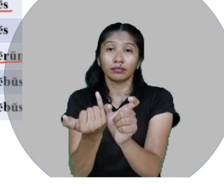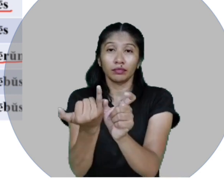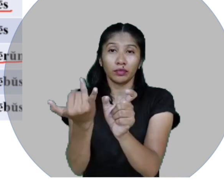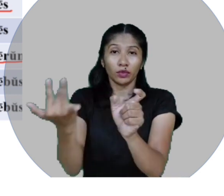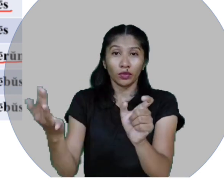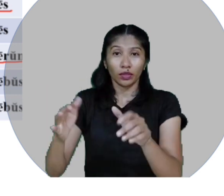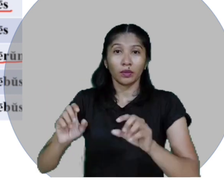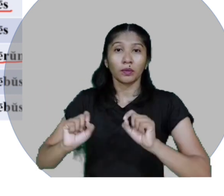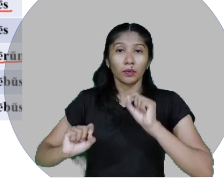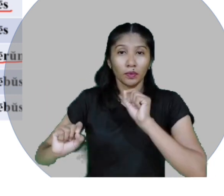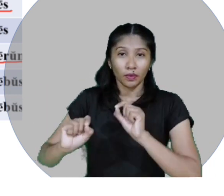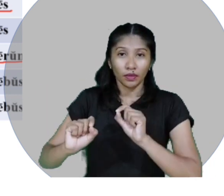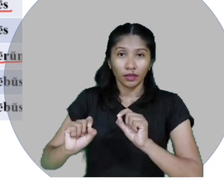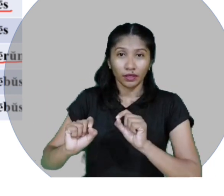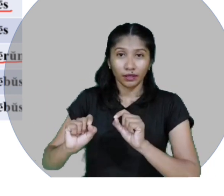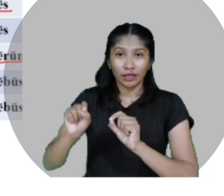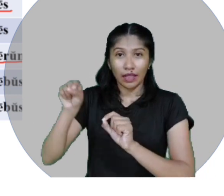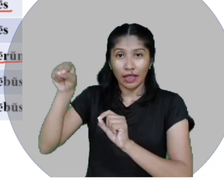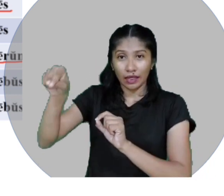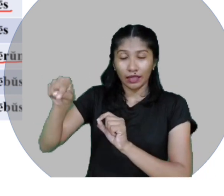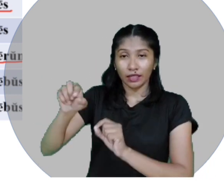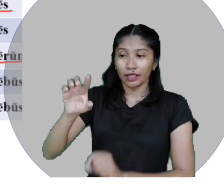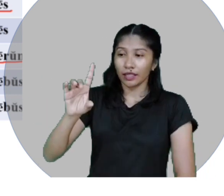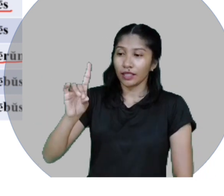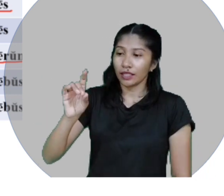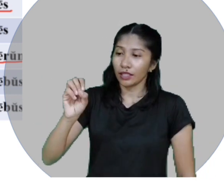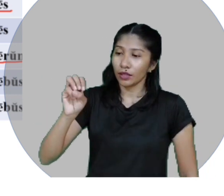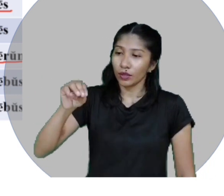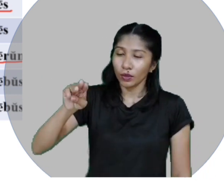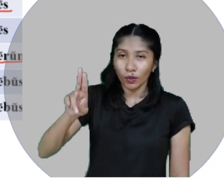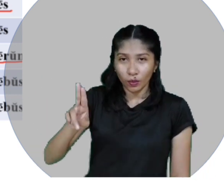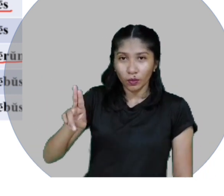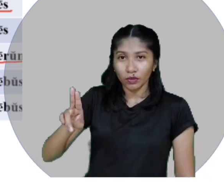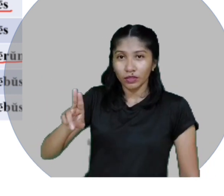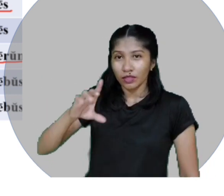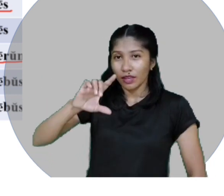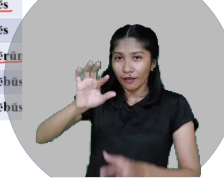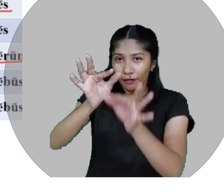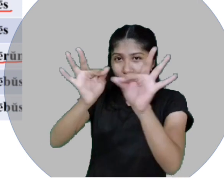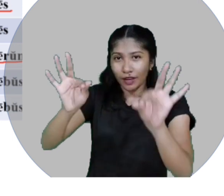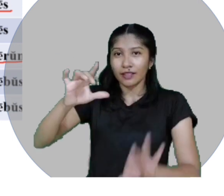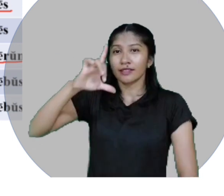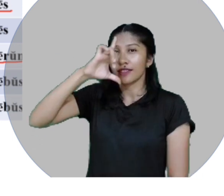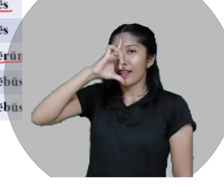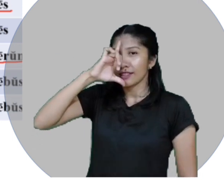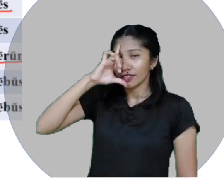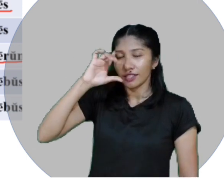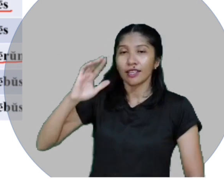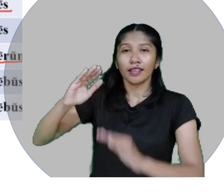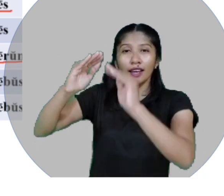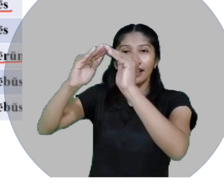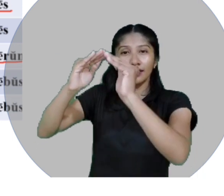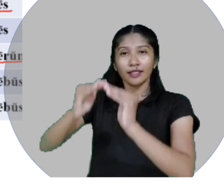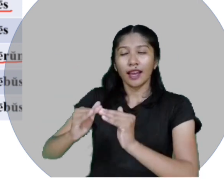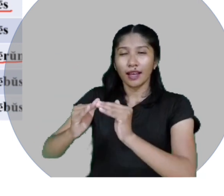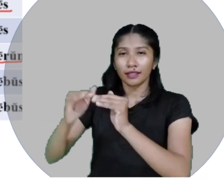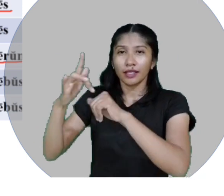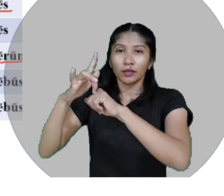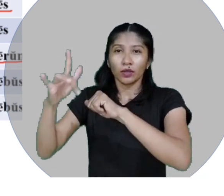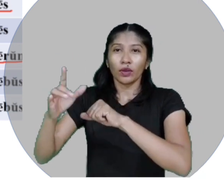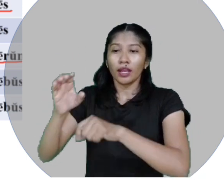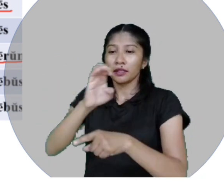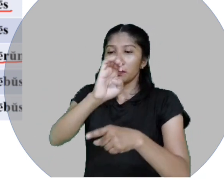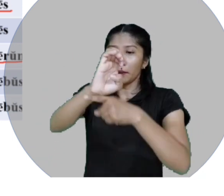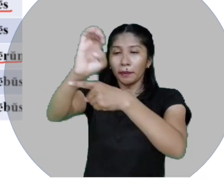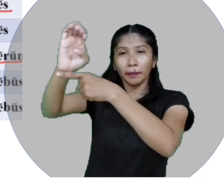domus rerum, a casa dourada dos estados. Vamos ao dativo